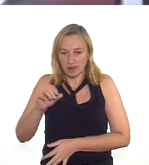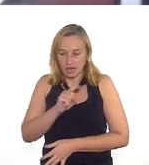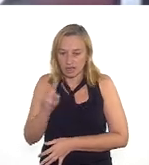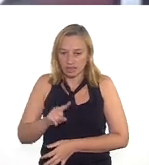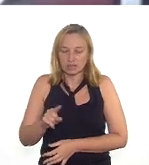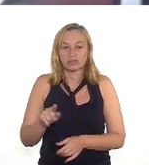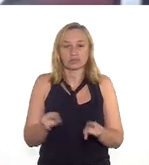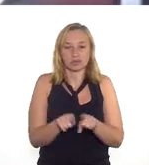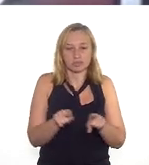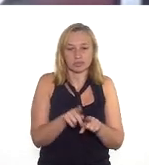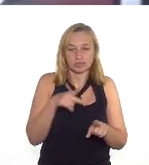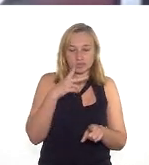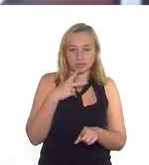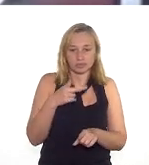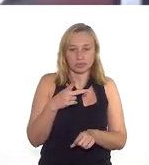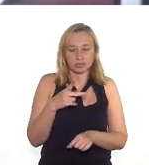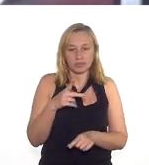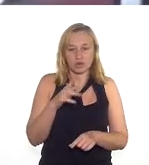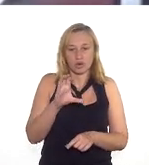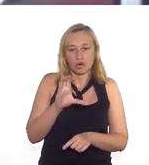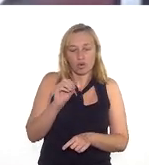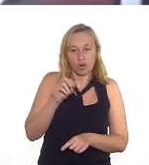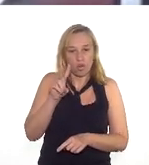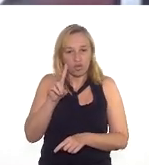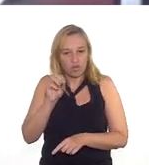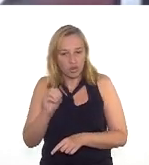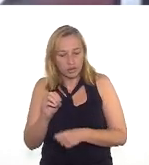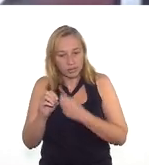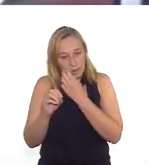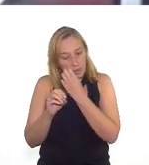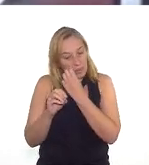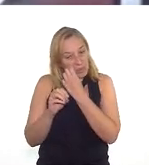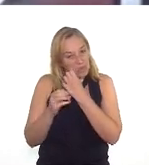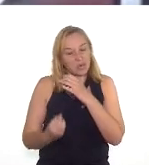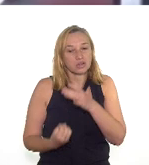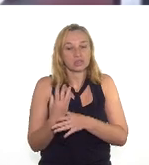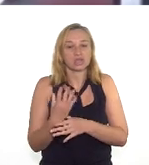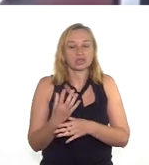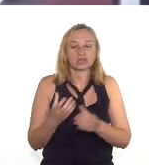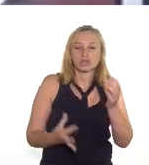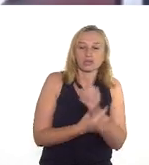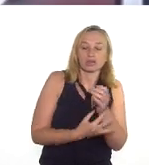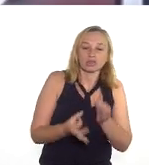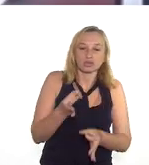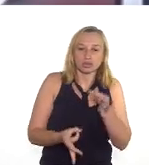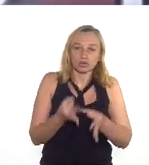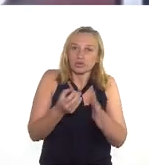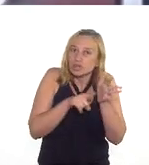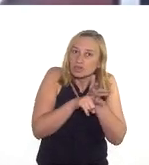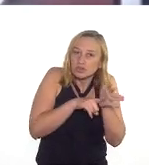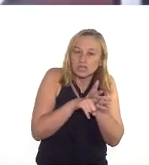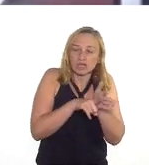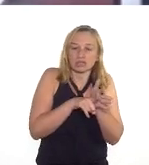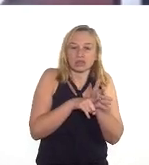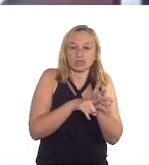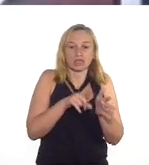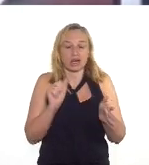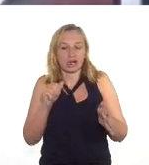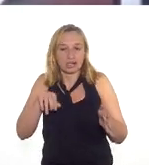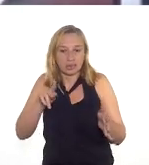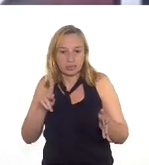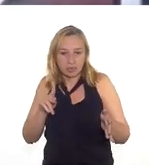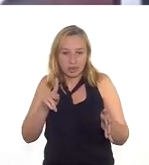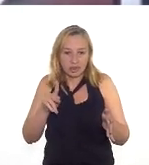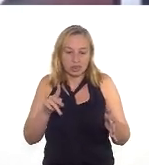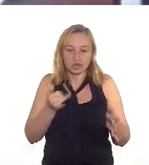ressaltando apenas que a minuta do convênio ela nasceu para dar uma segurança jurídica às fiscalizações da ANP,